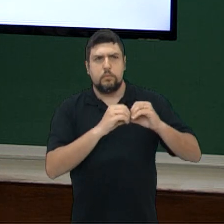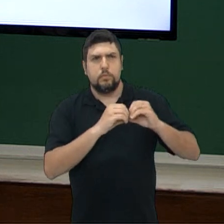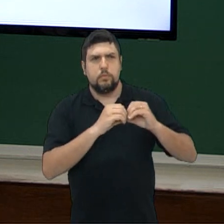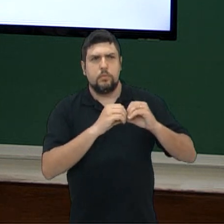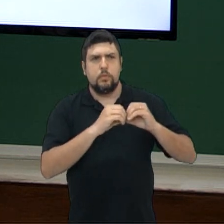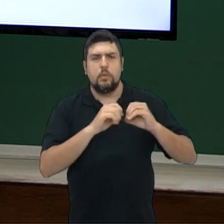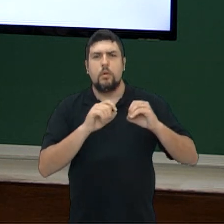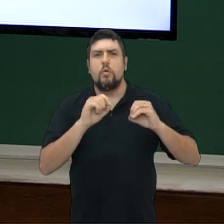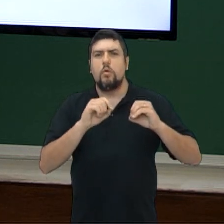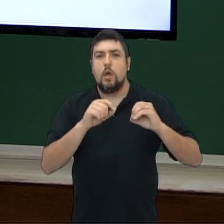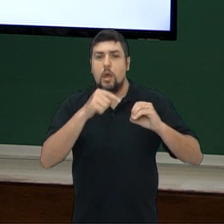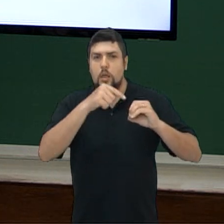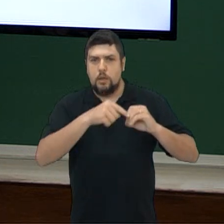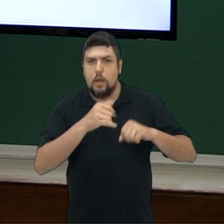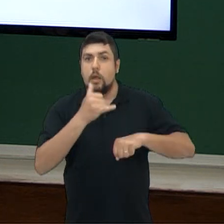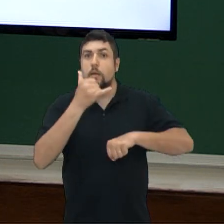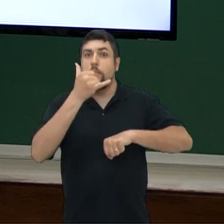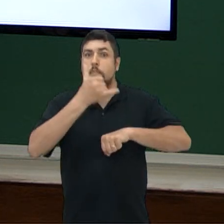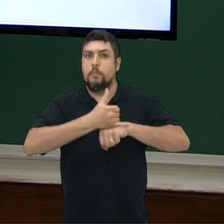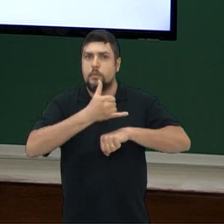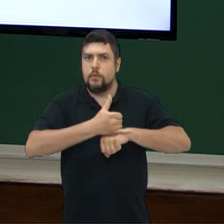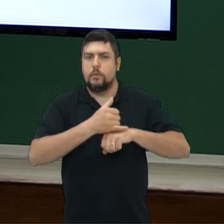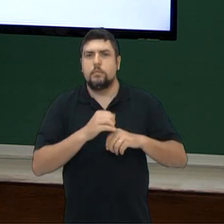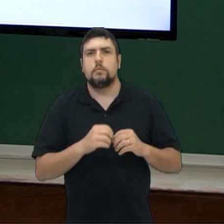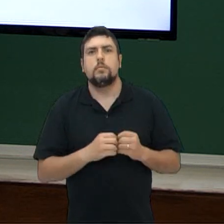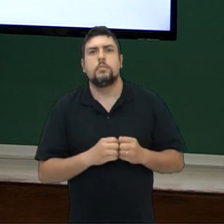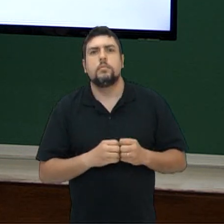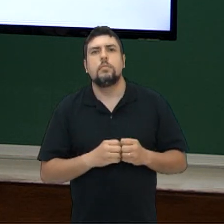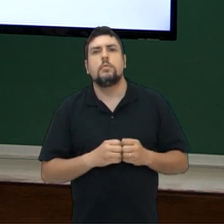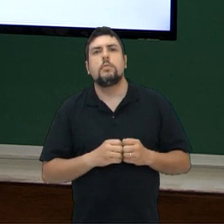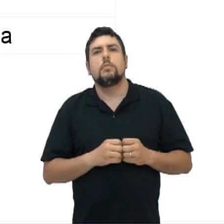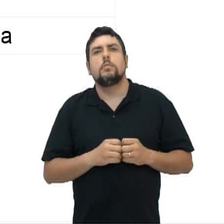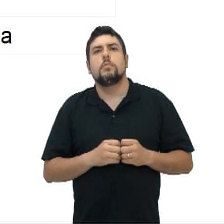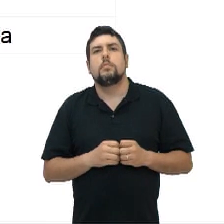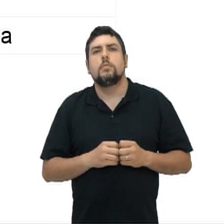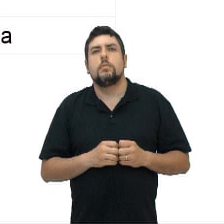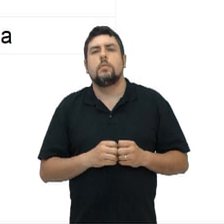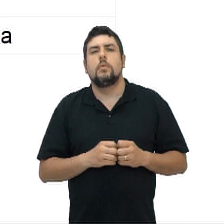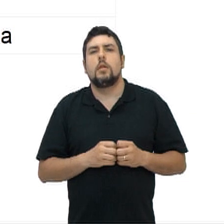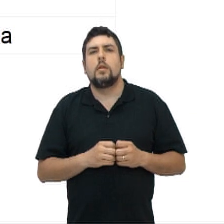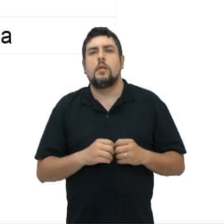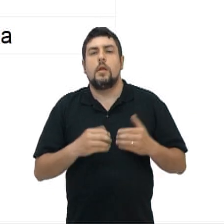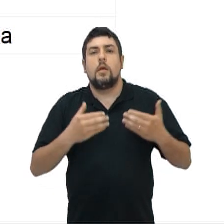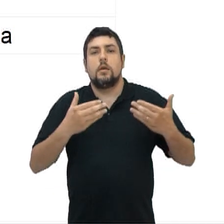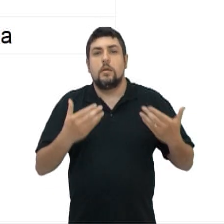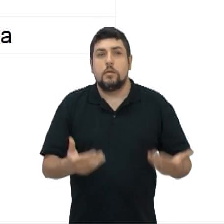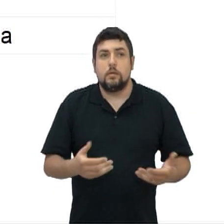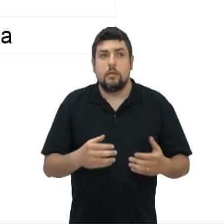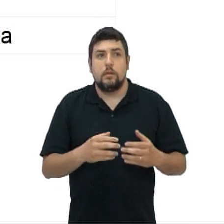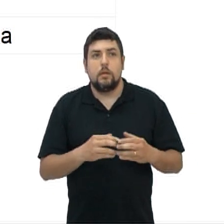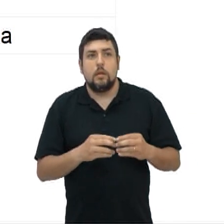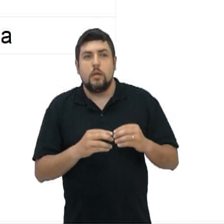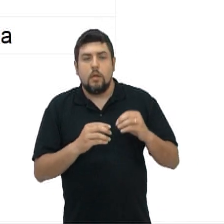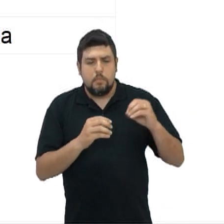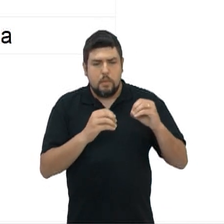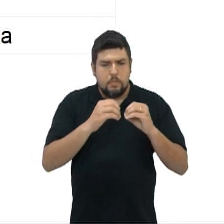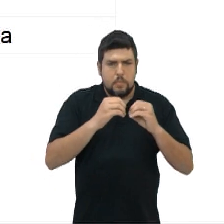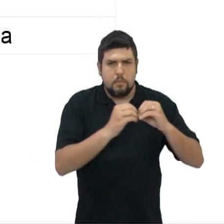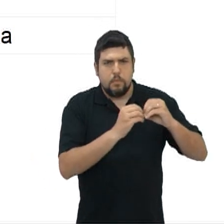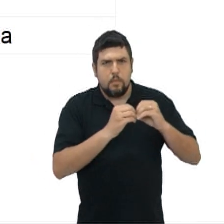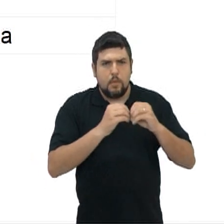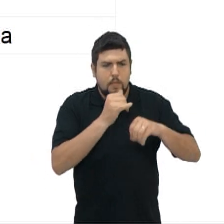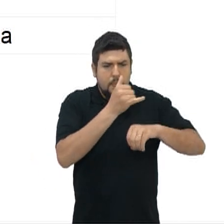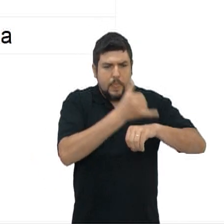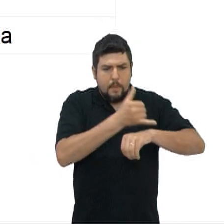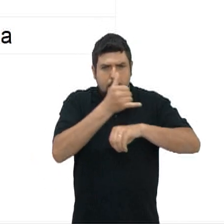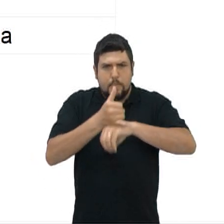é um metal, certo? Então, dois elementos metálicos fazendo essa ligação